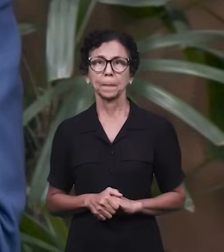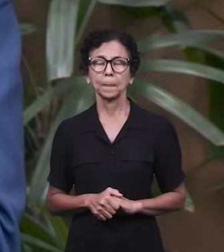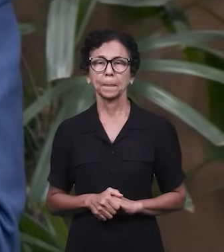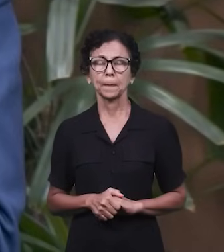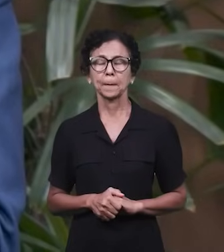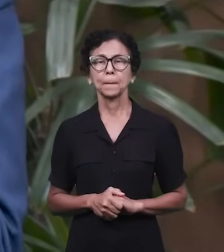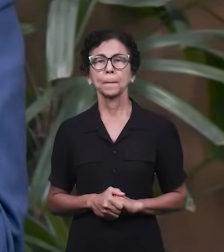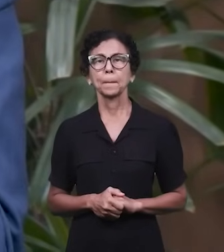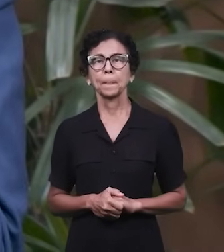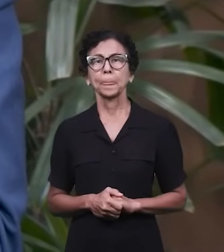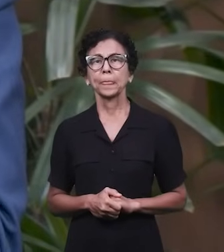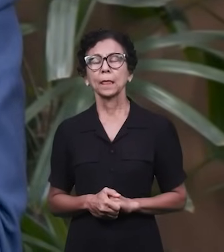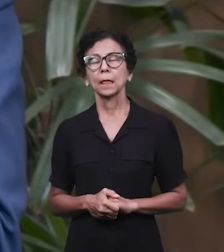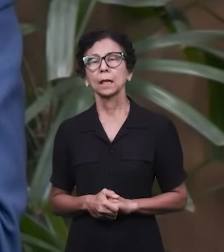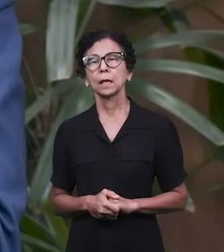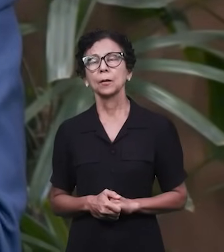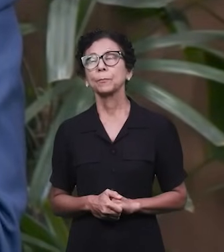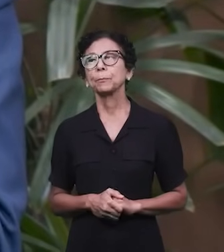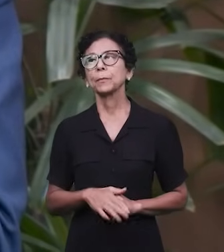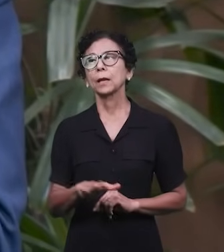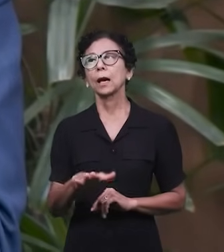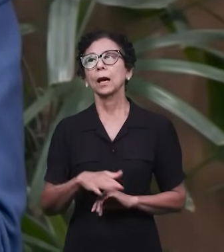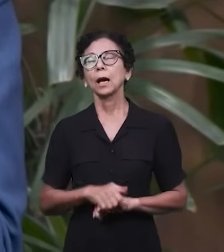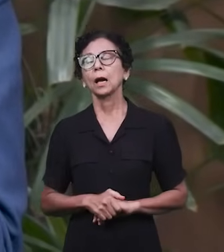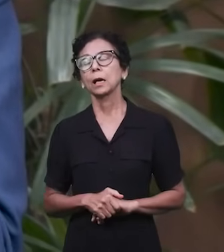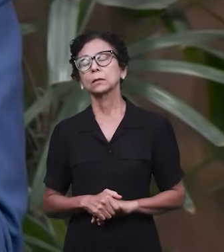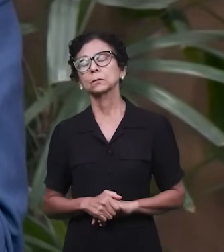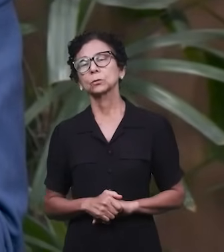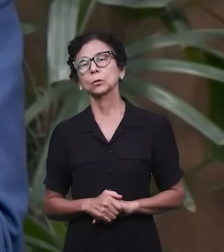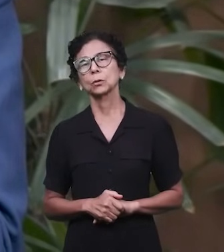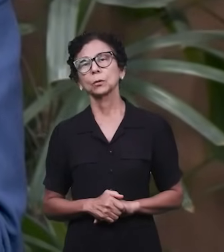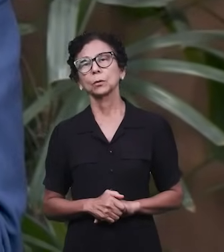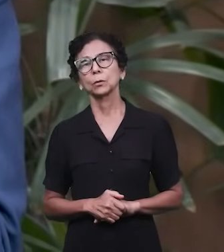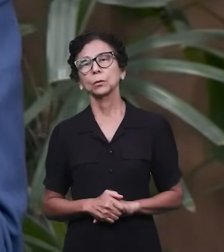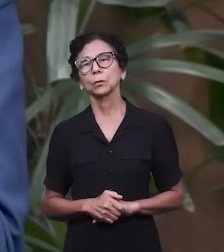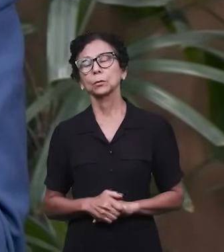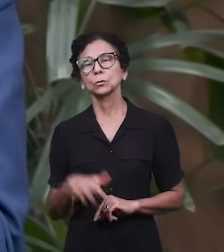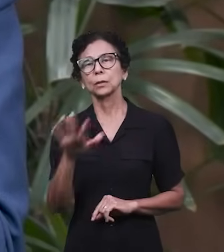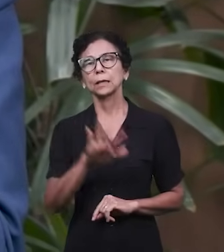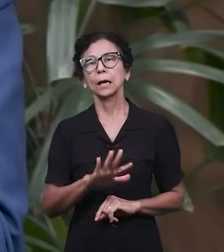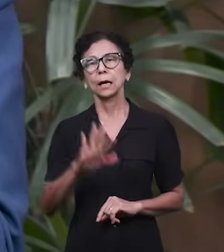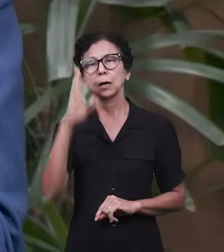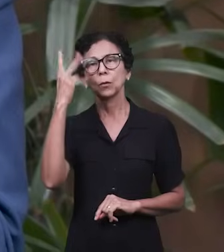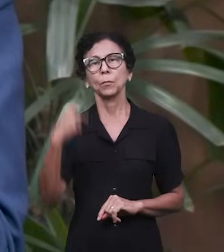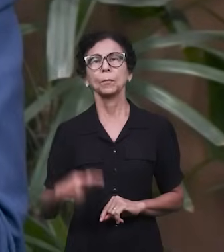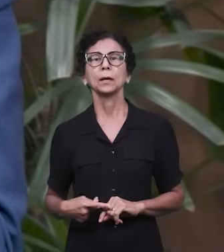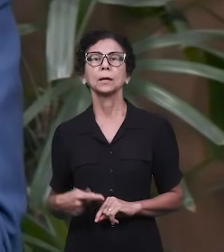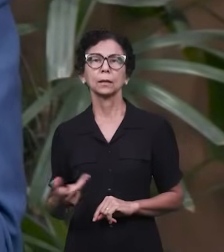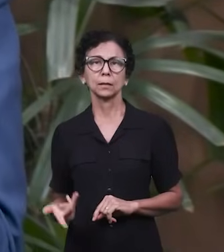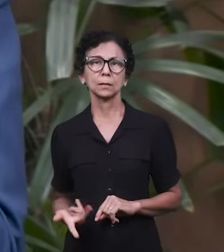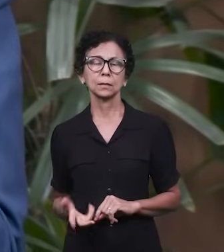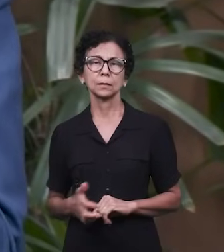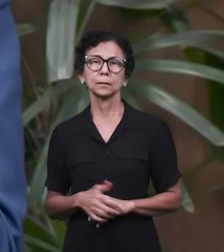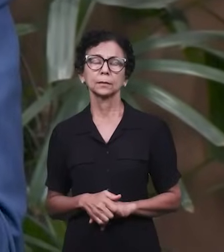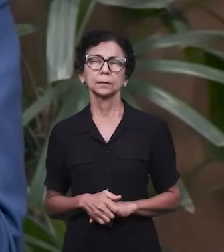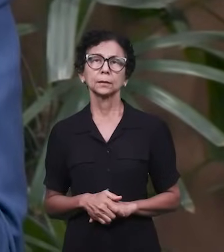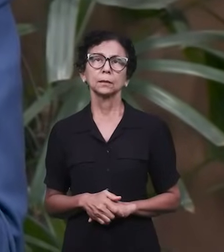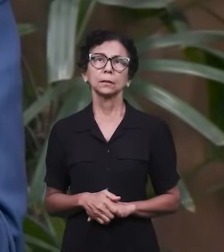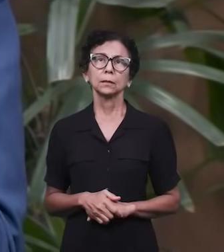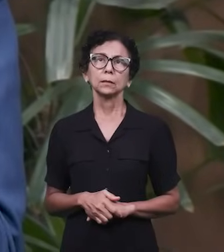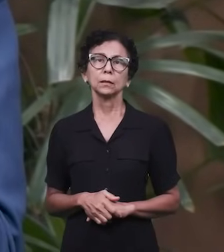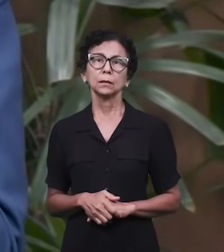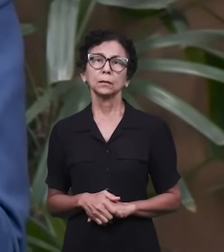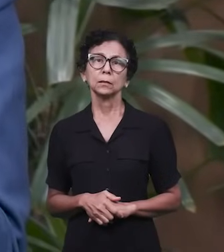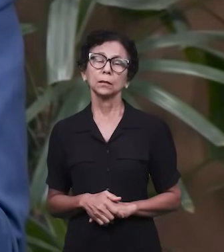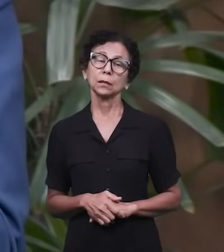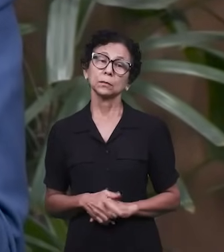bom. Eu sou de humanas, por exemplo. Até porque a maioria das vezes que eu ouço isso é porque a pessoa está querendo dizer que ela não quer estudar.